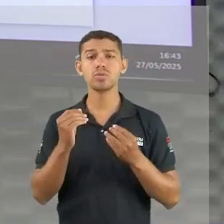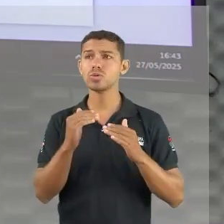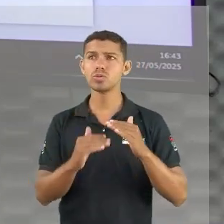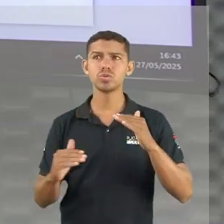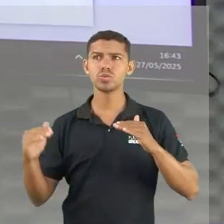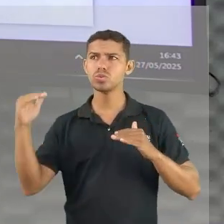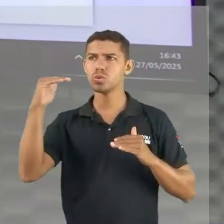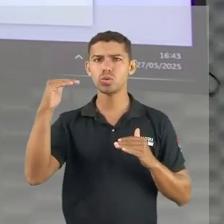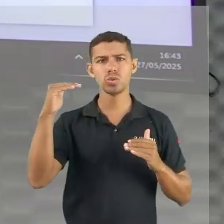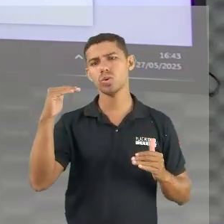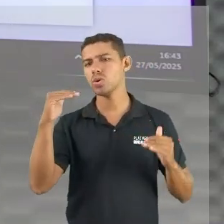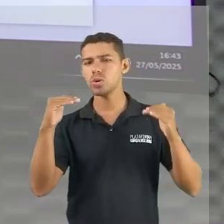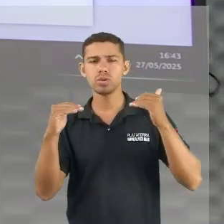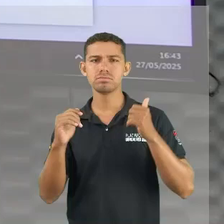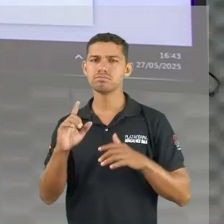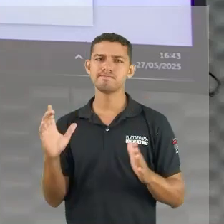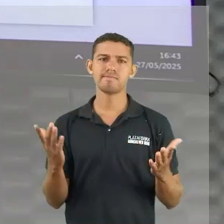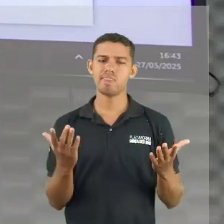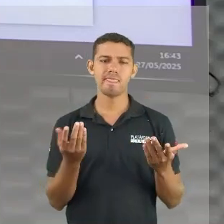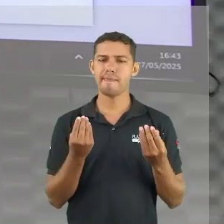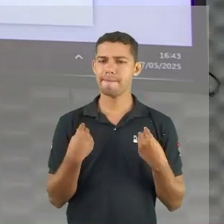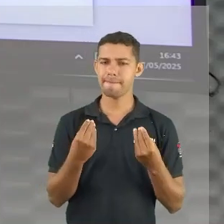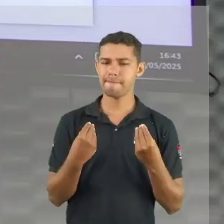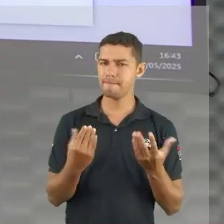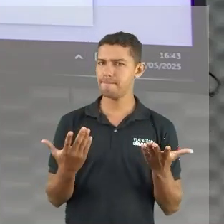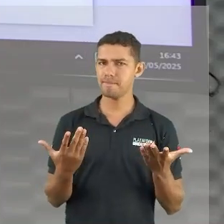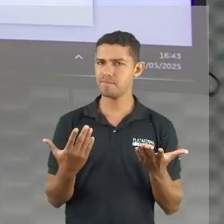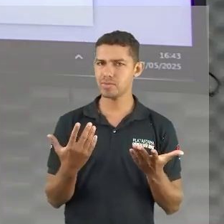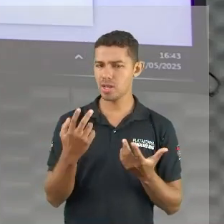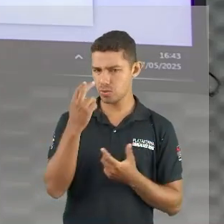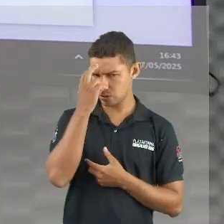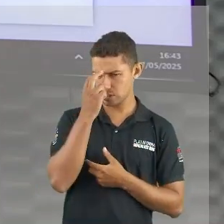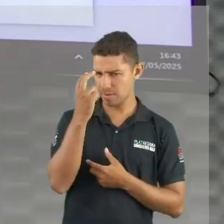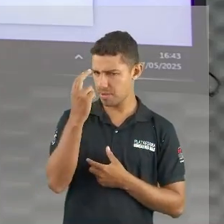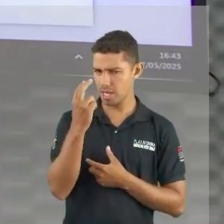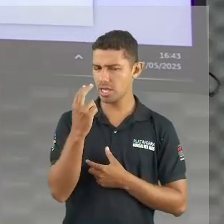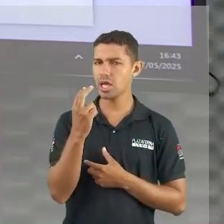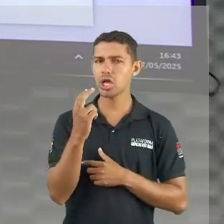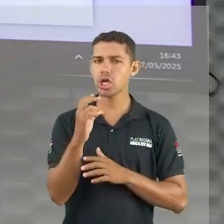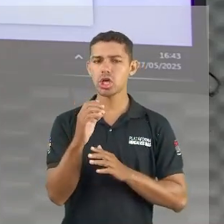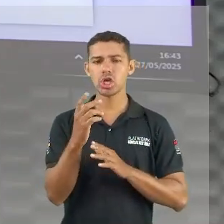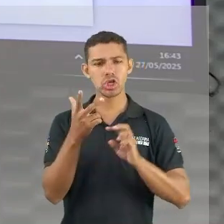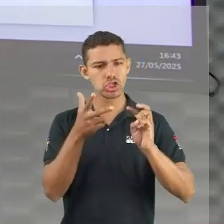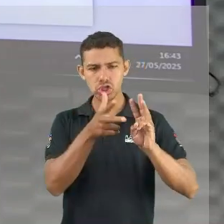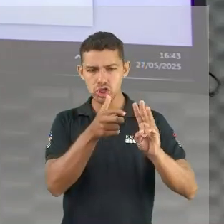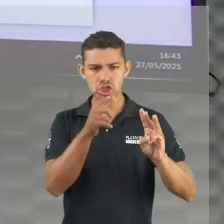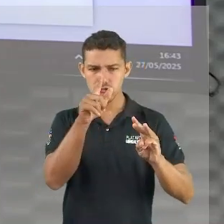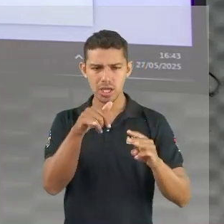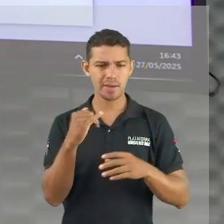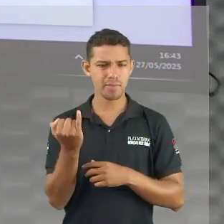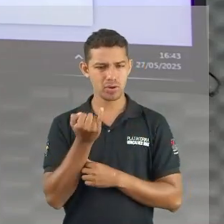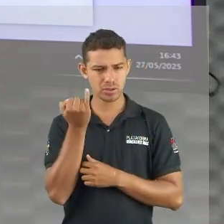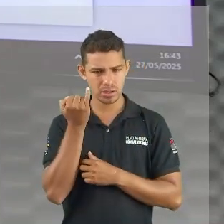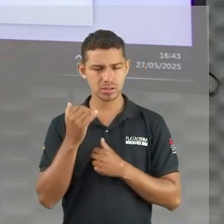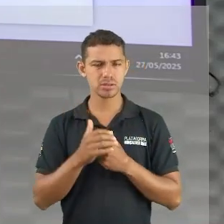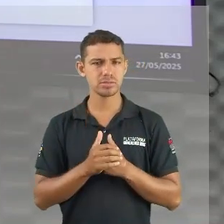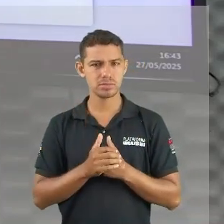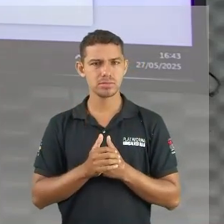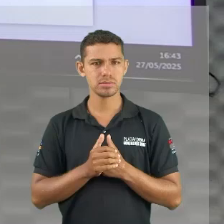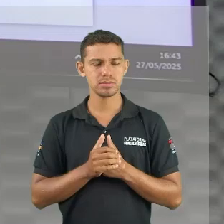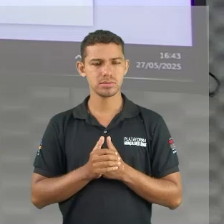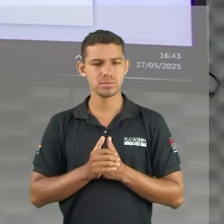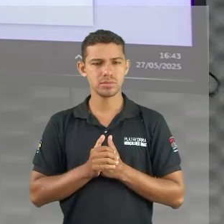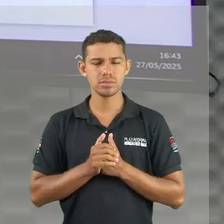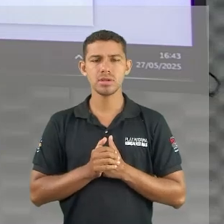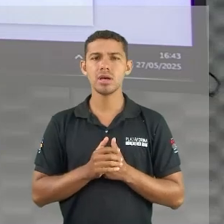ao outro, né? Então, como se não pudesse existir um saber indígena que fosse importante, um saber indígena que